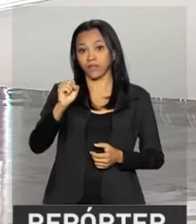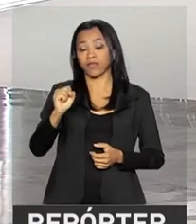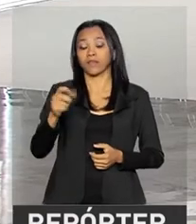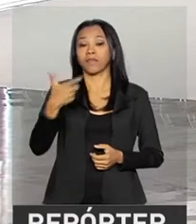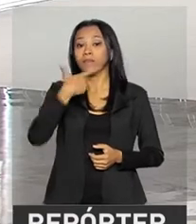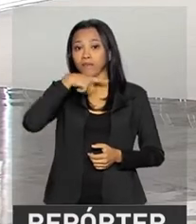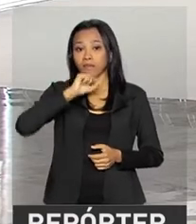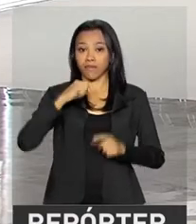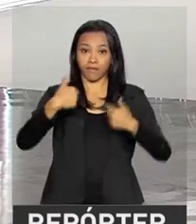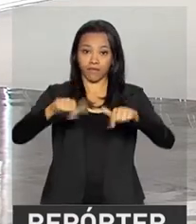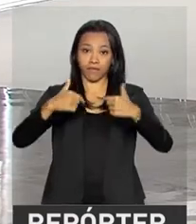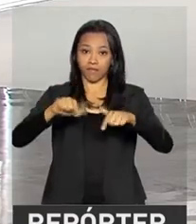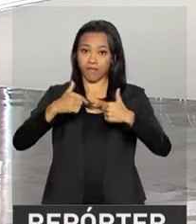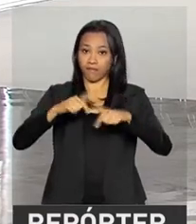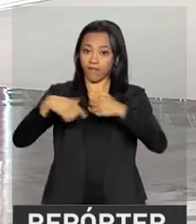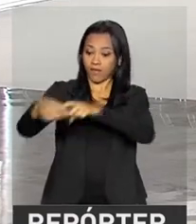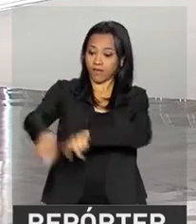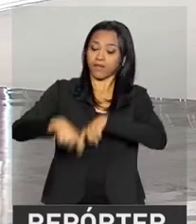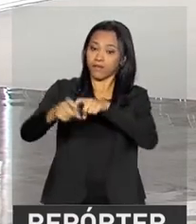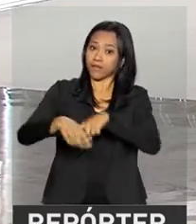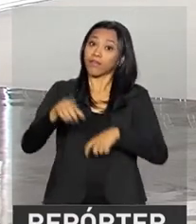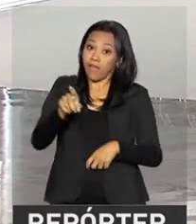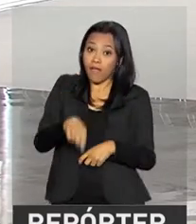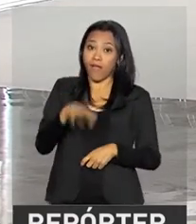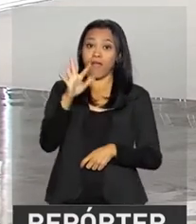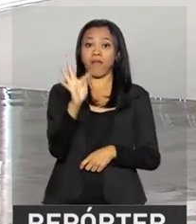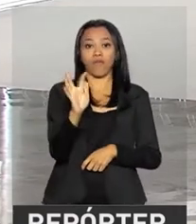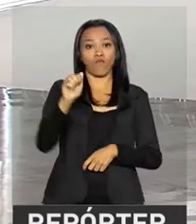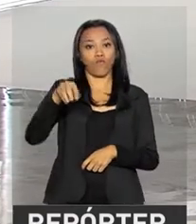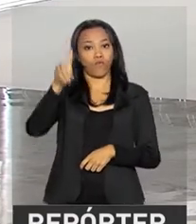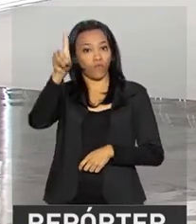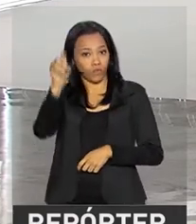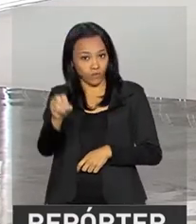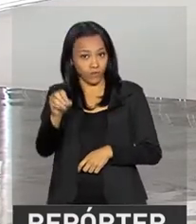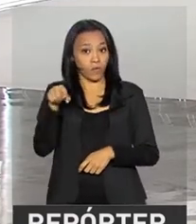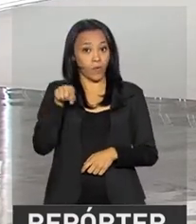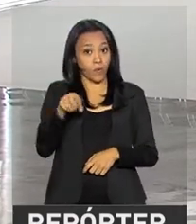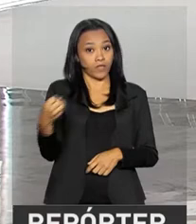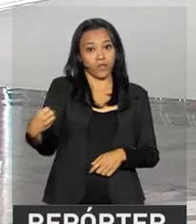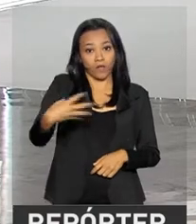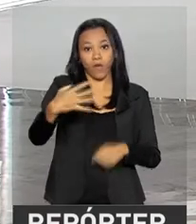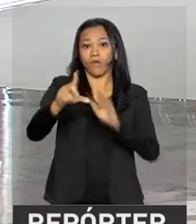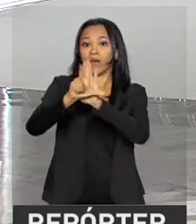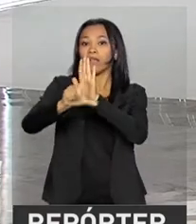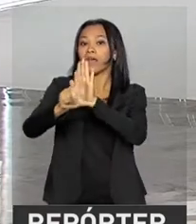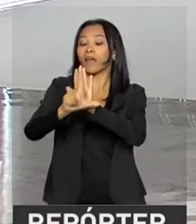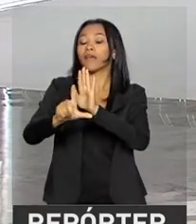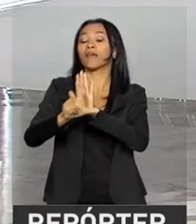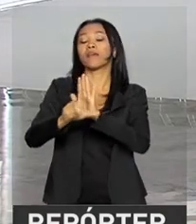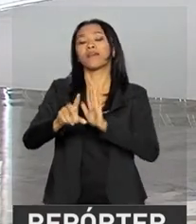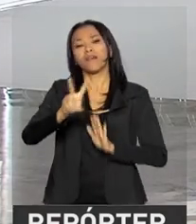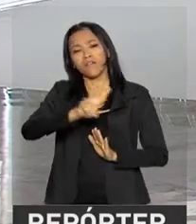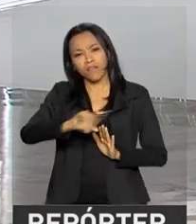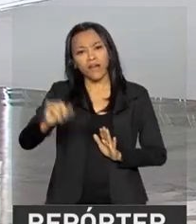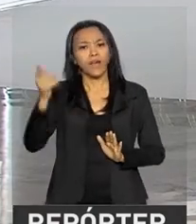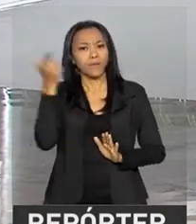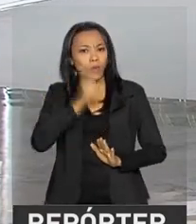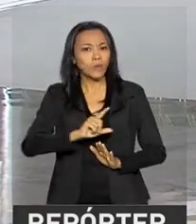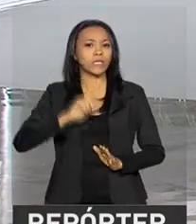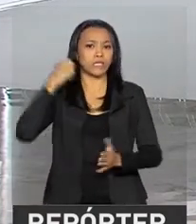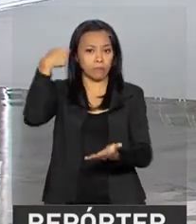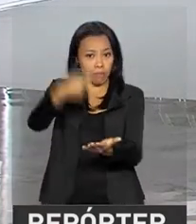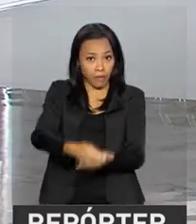de assistência ao trabalhador rural o chamado funrural com essa nova lei vai ser possível a quitação dos débitos